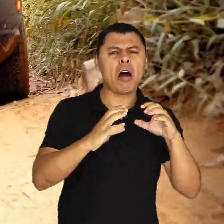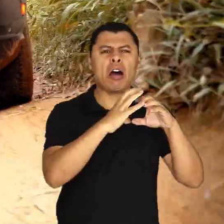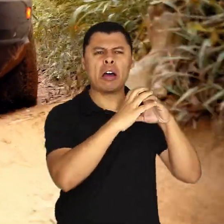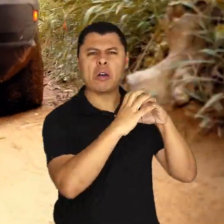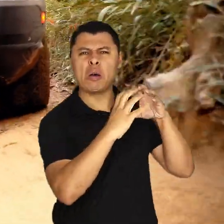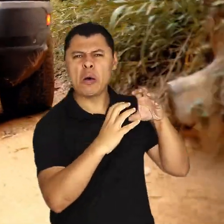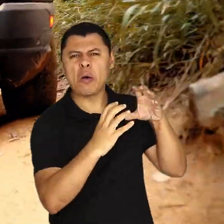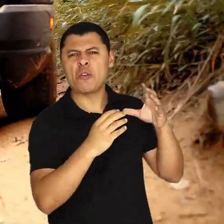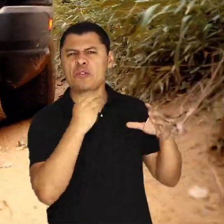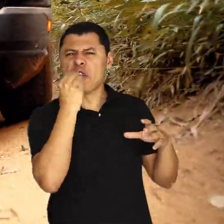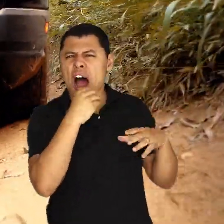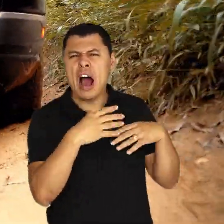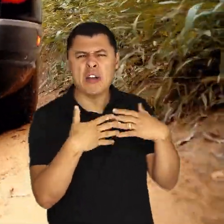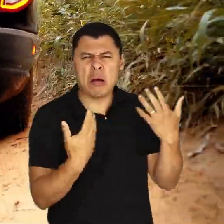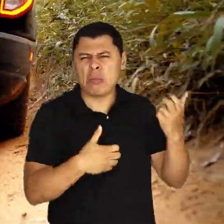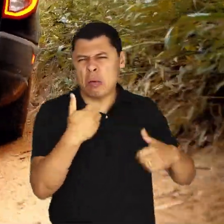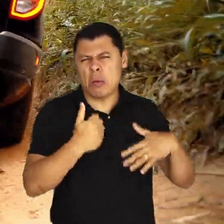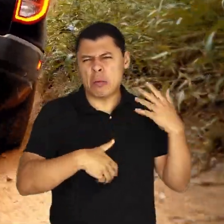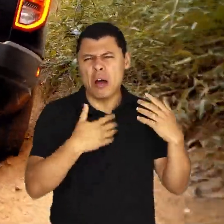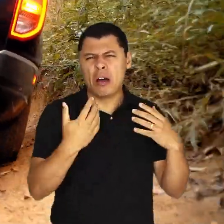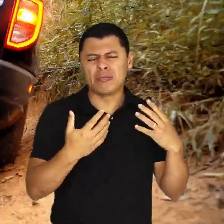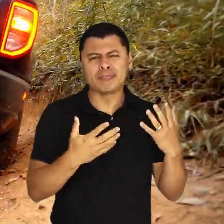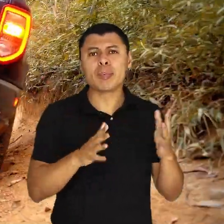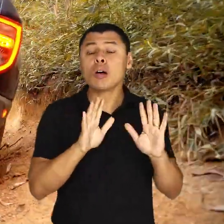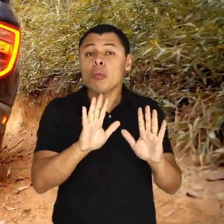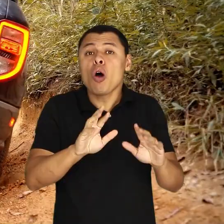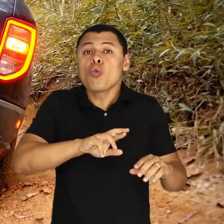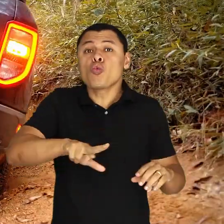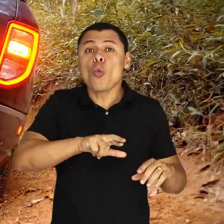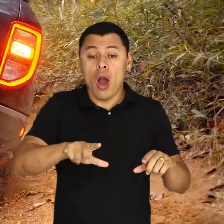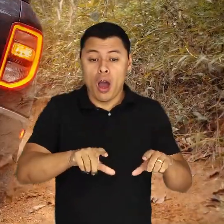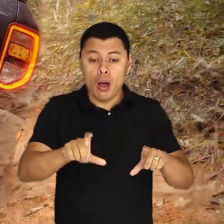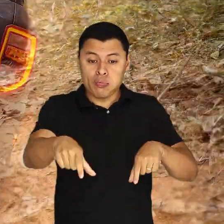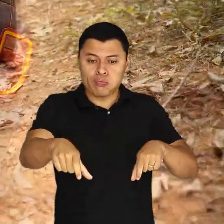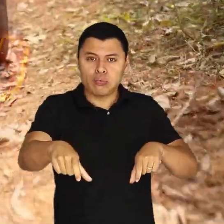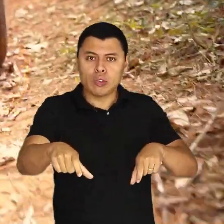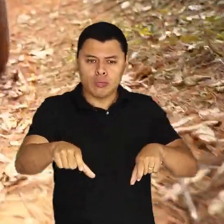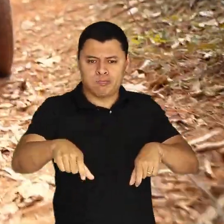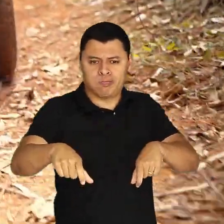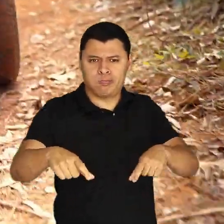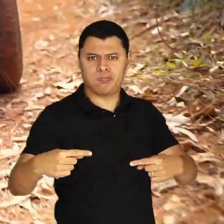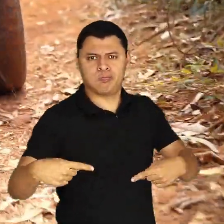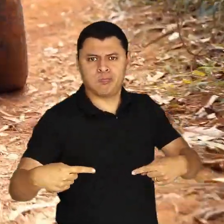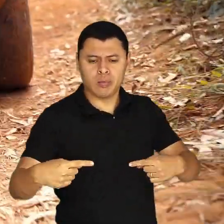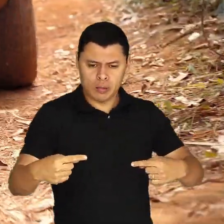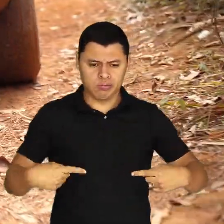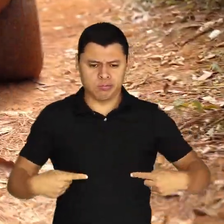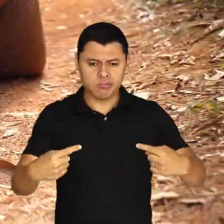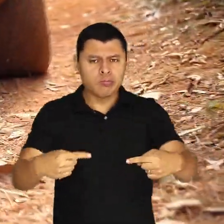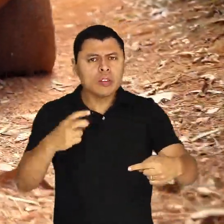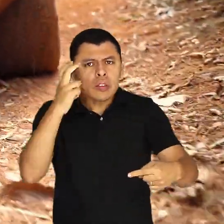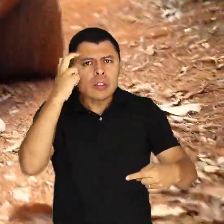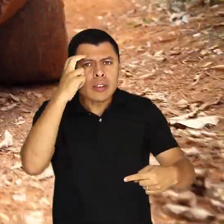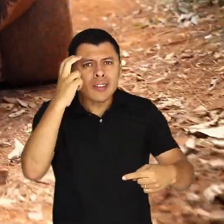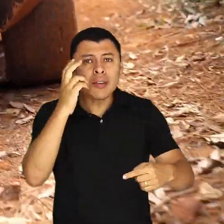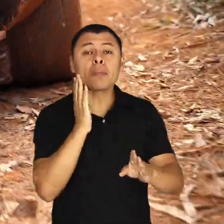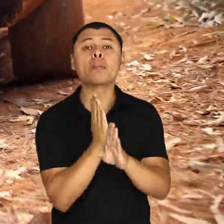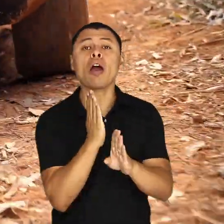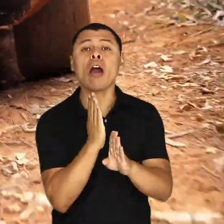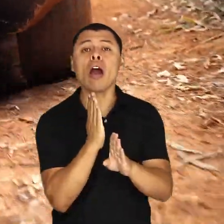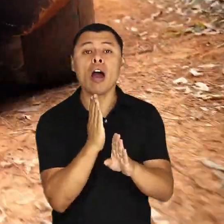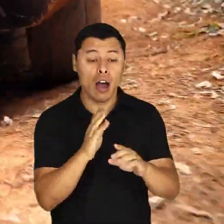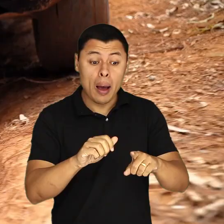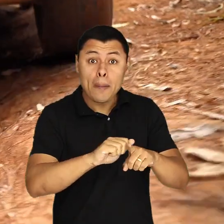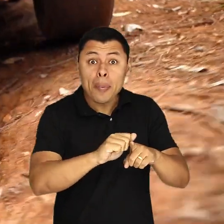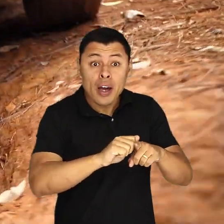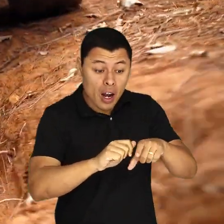SUVs, quando na verdade o que falta não é nem um sistema de tração inteligente, mas sim um pneu mais agressivo em termos de gomos, né?